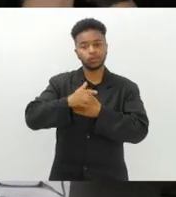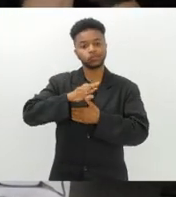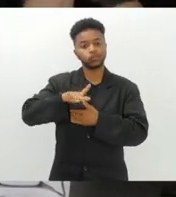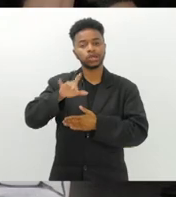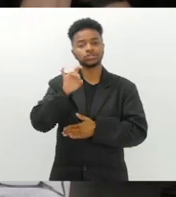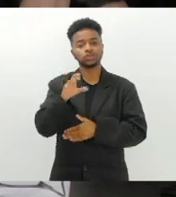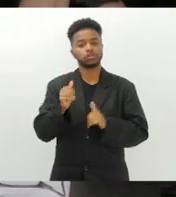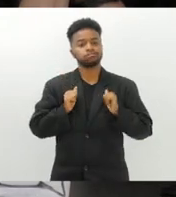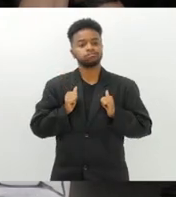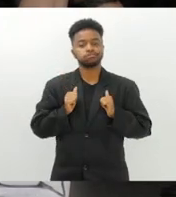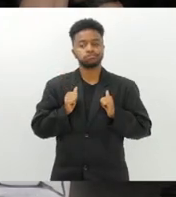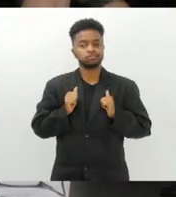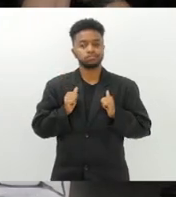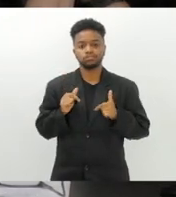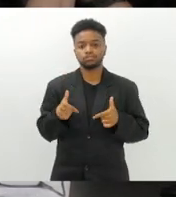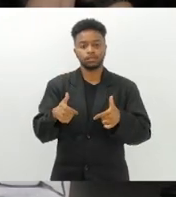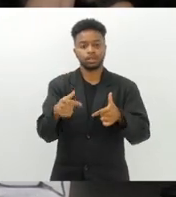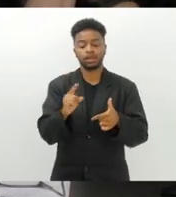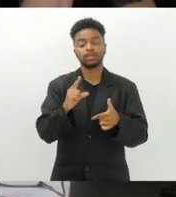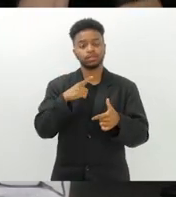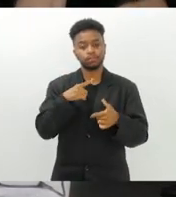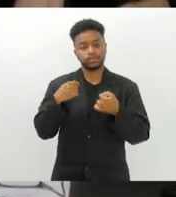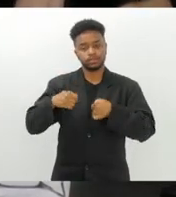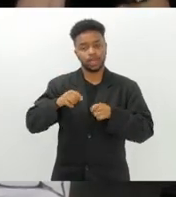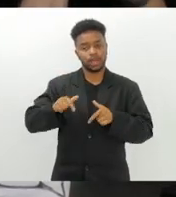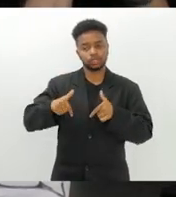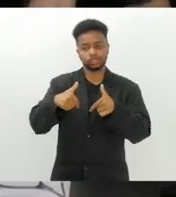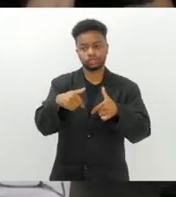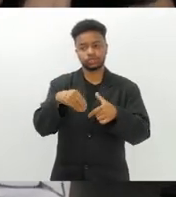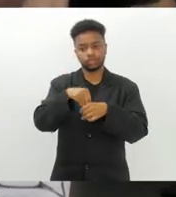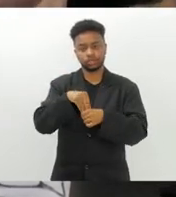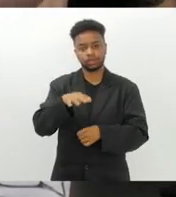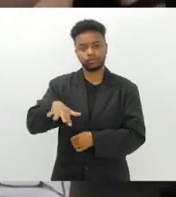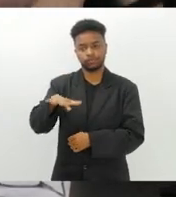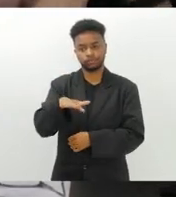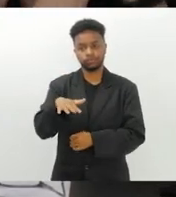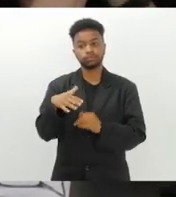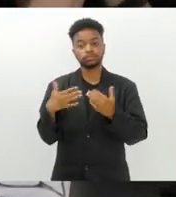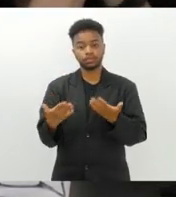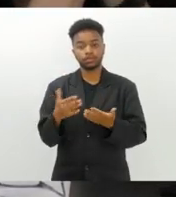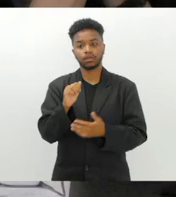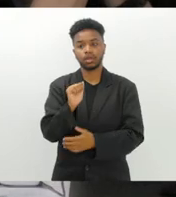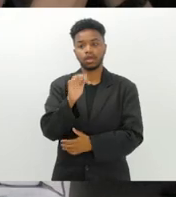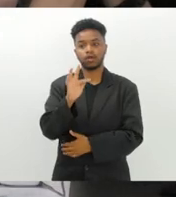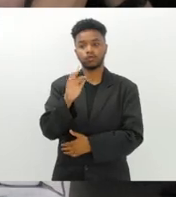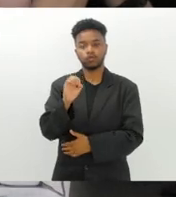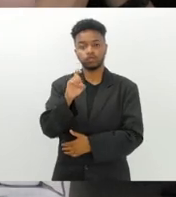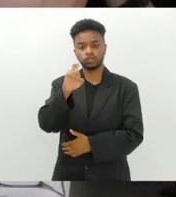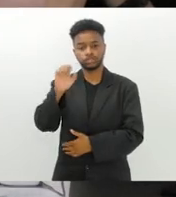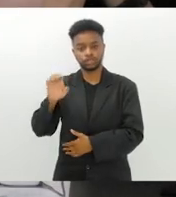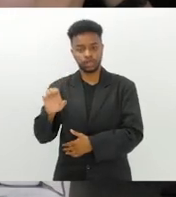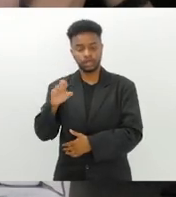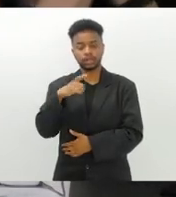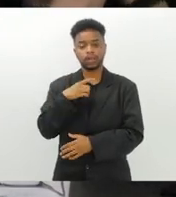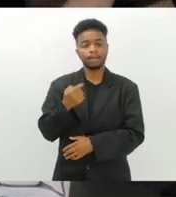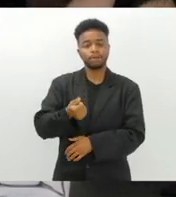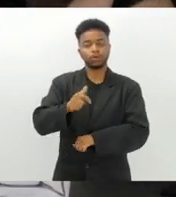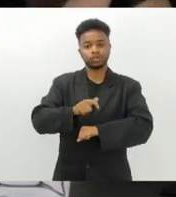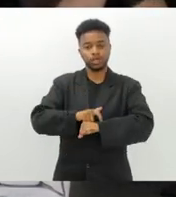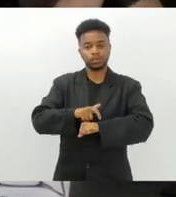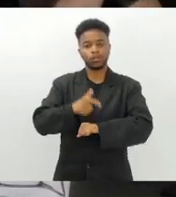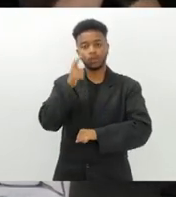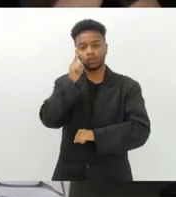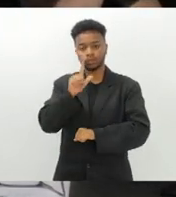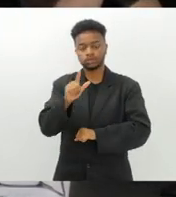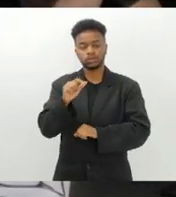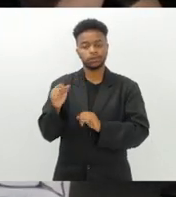para fazer um papel, eles têm função dentro de um Afoxé. E o Afoxé Omoifá, há pouco tempo, ganhou um selo de sustentabilidade